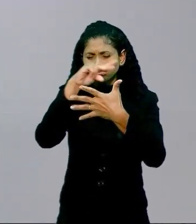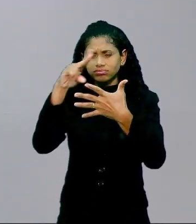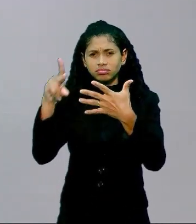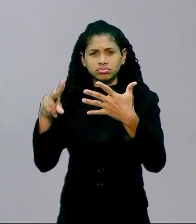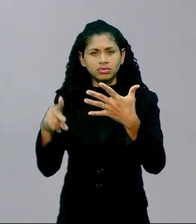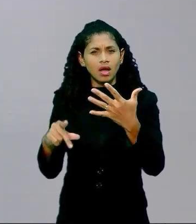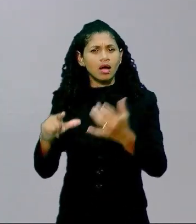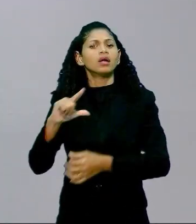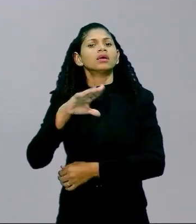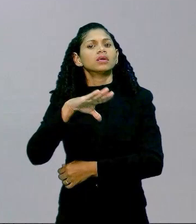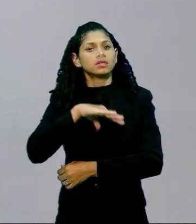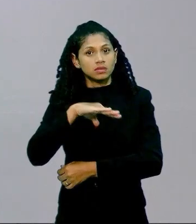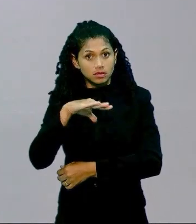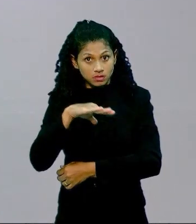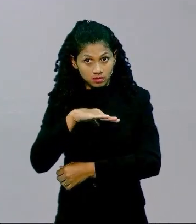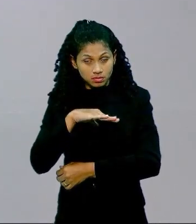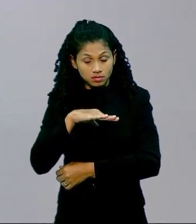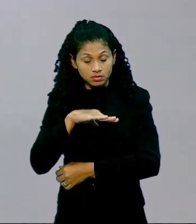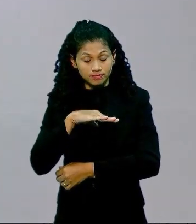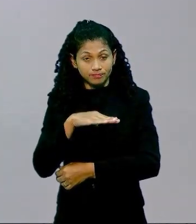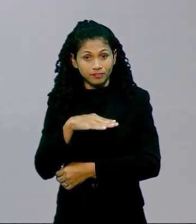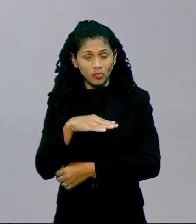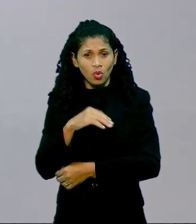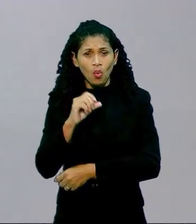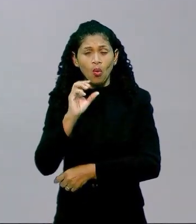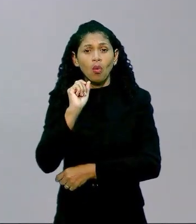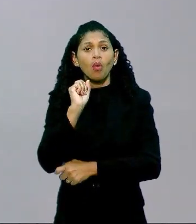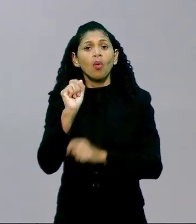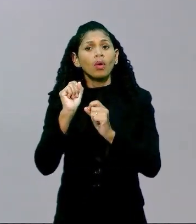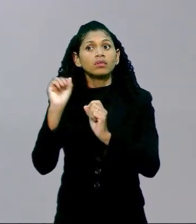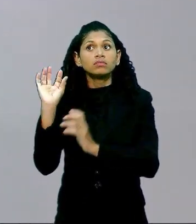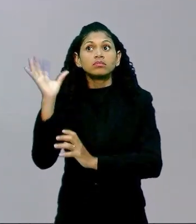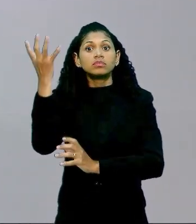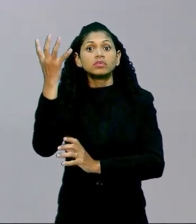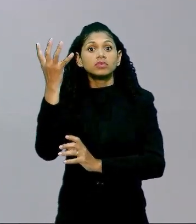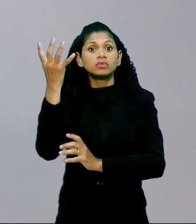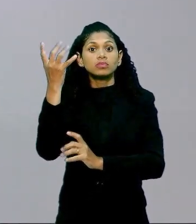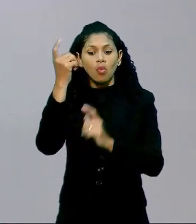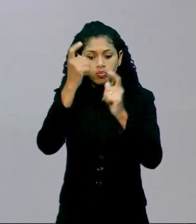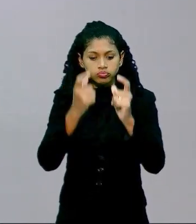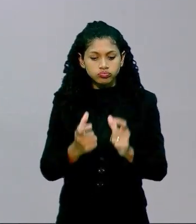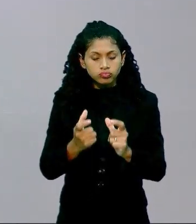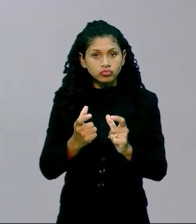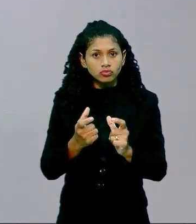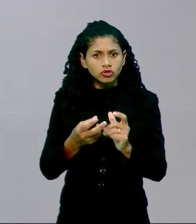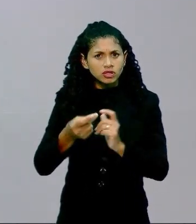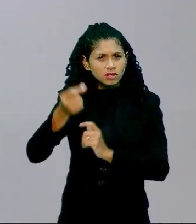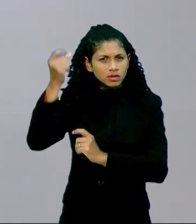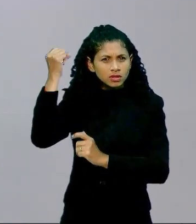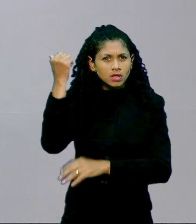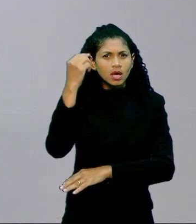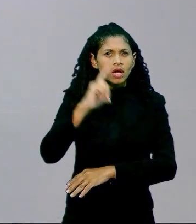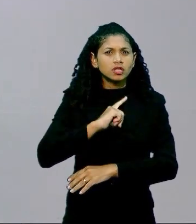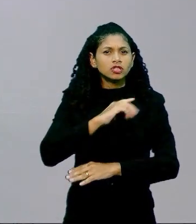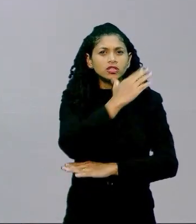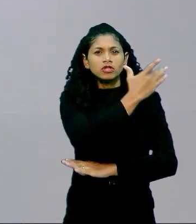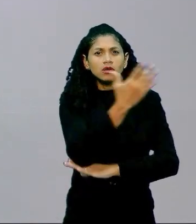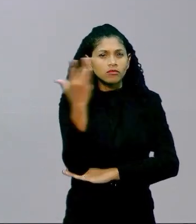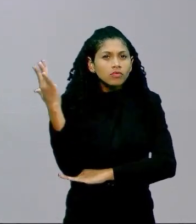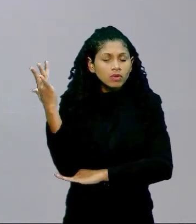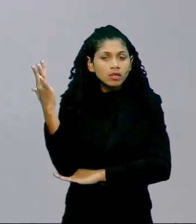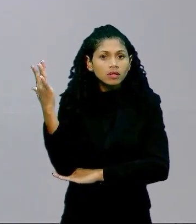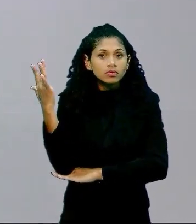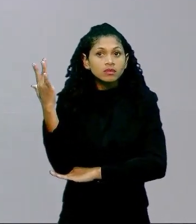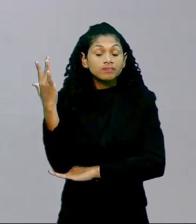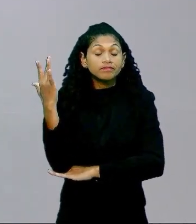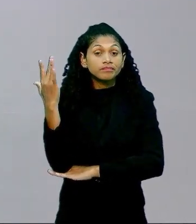que aconteceu onde tinha floresta? Temos os nossos municípios. Isso é uma sucessão ecológica.